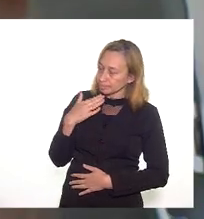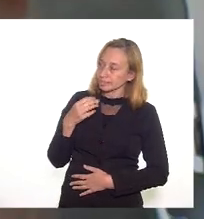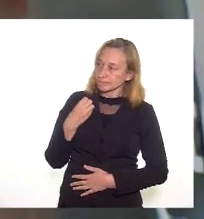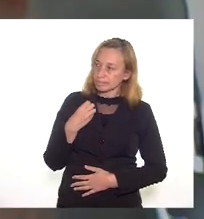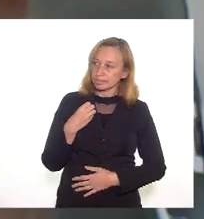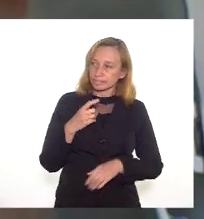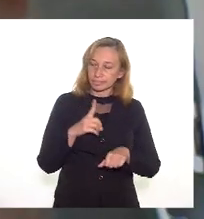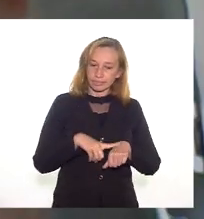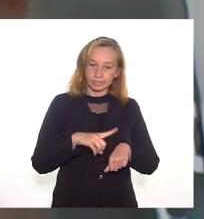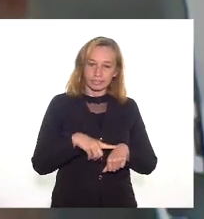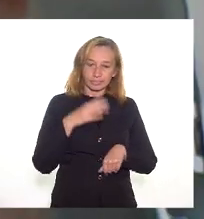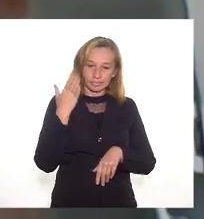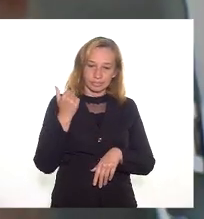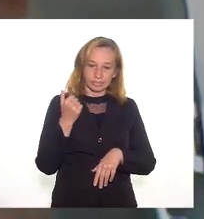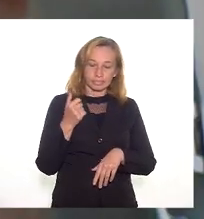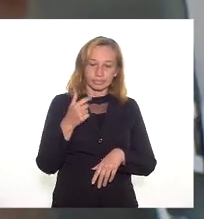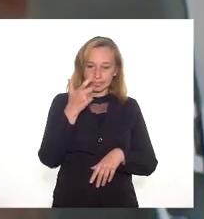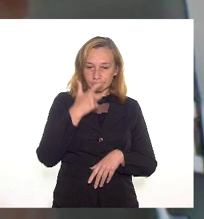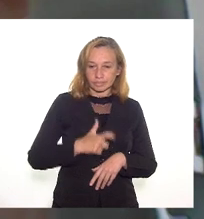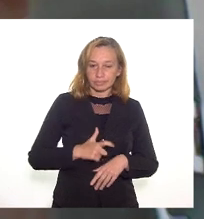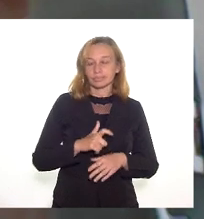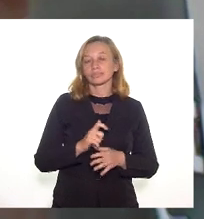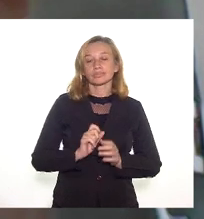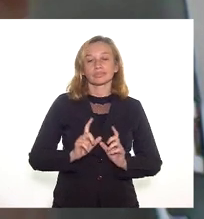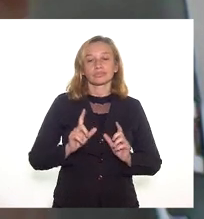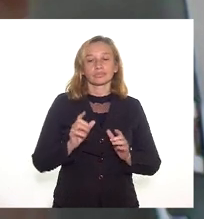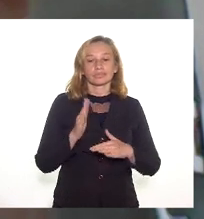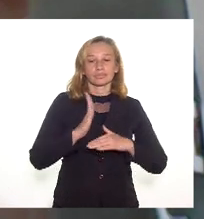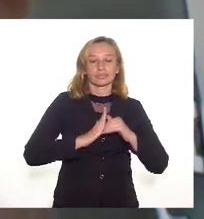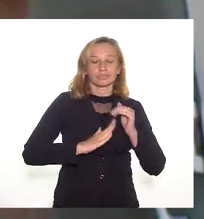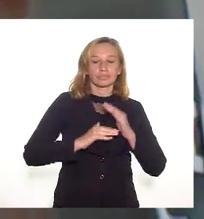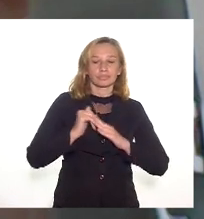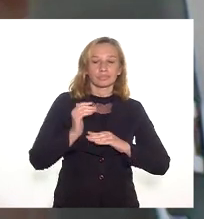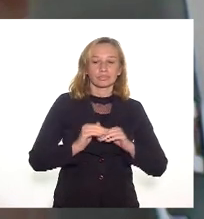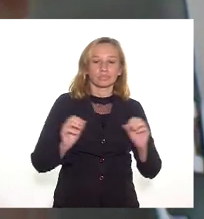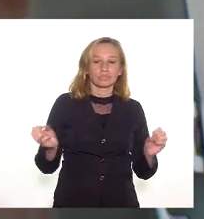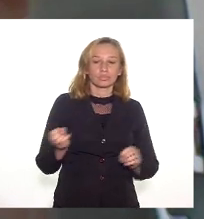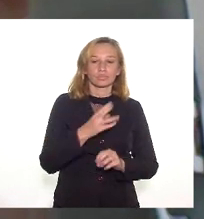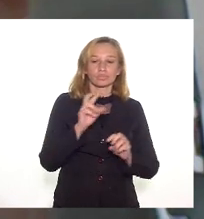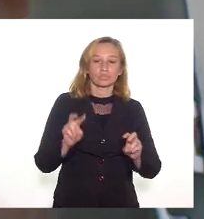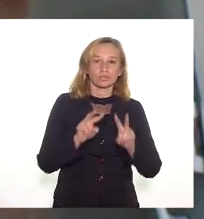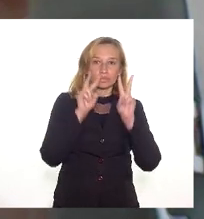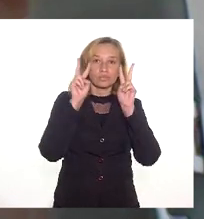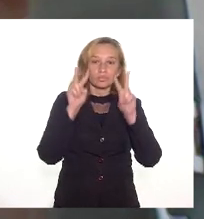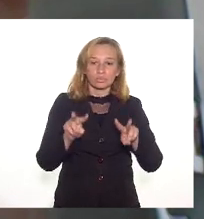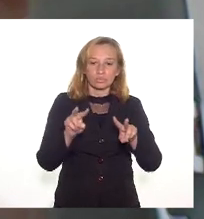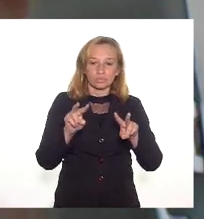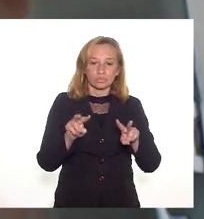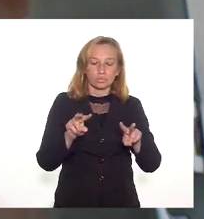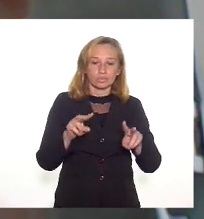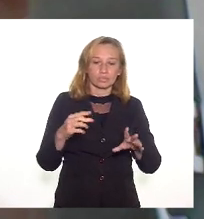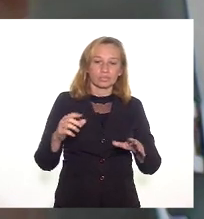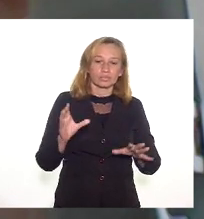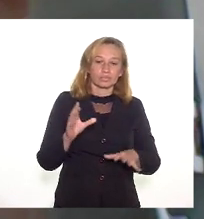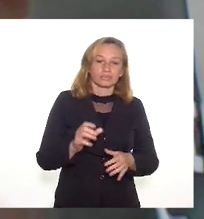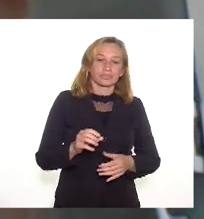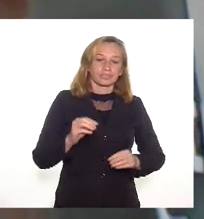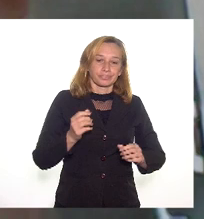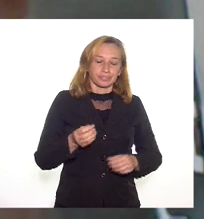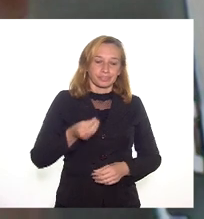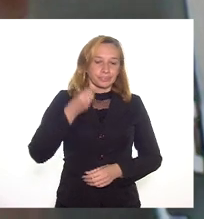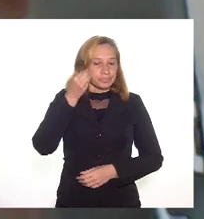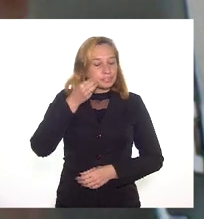da minha forma de agir e de pensar. O projeto Novo Olhar é um projeto interessante que daria oportunidade à população de baixa renda,